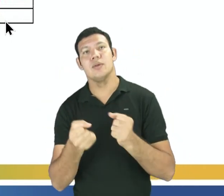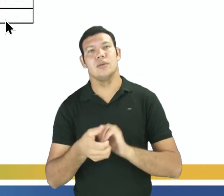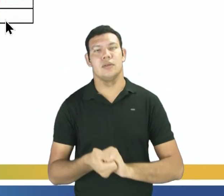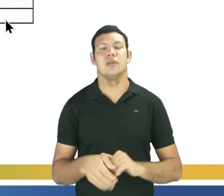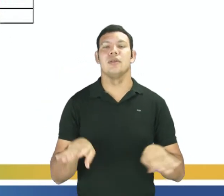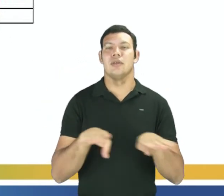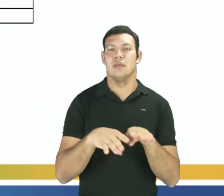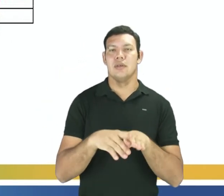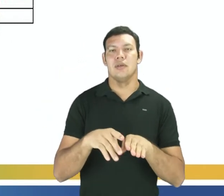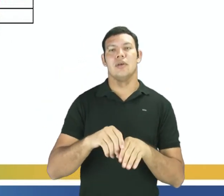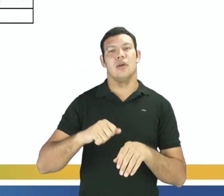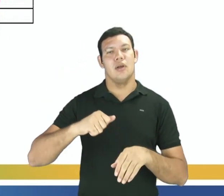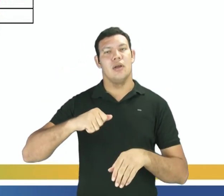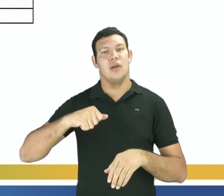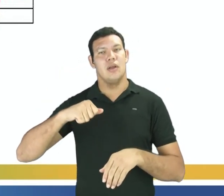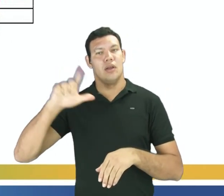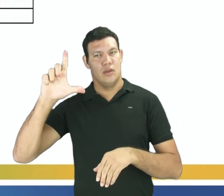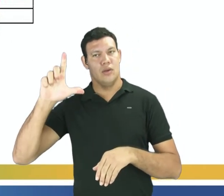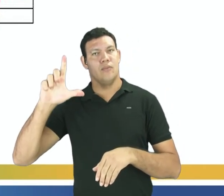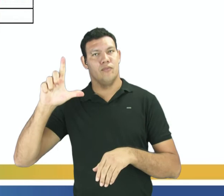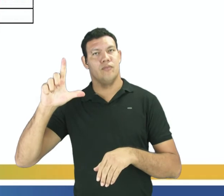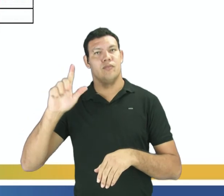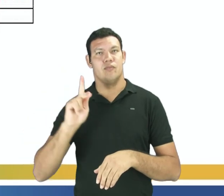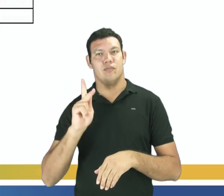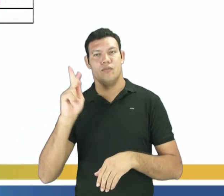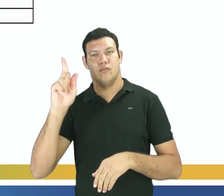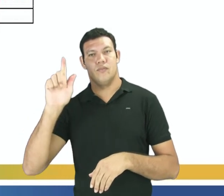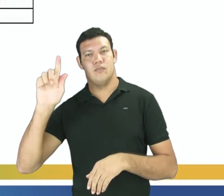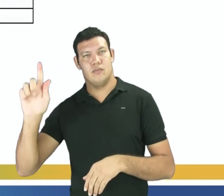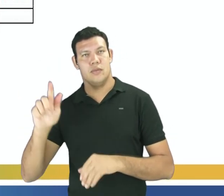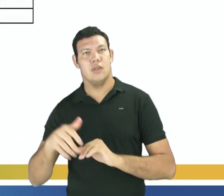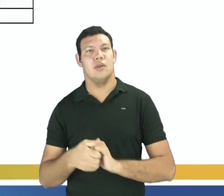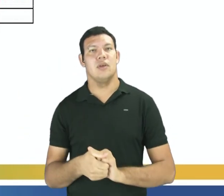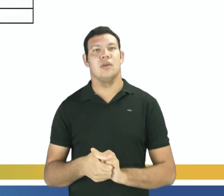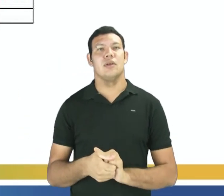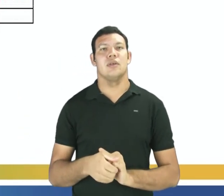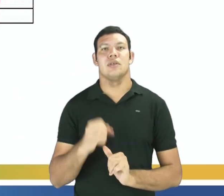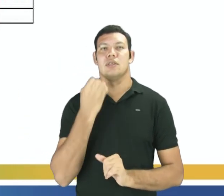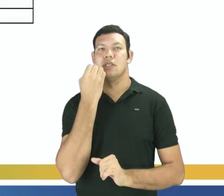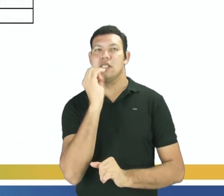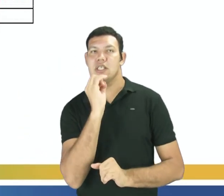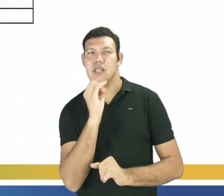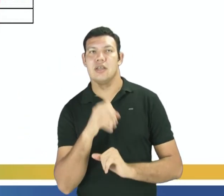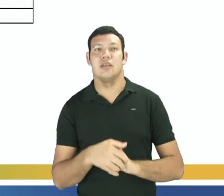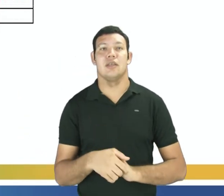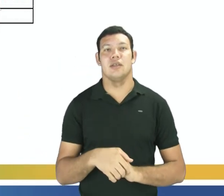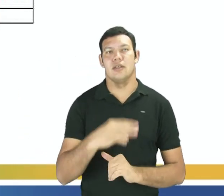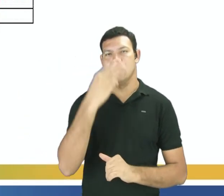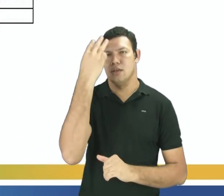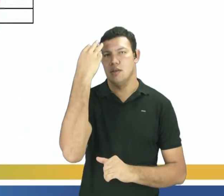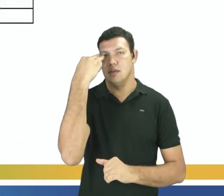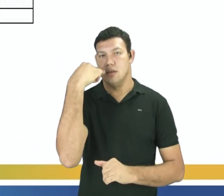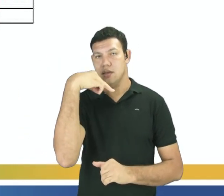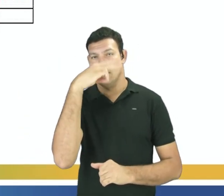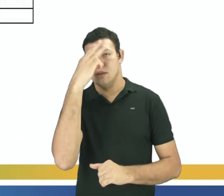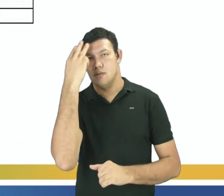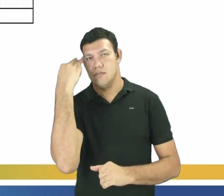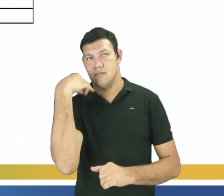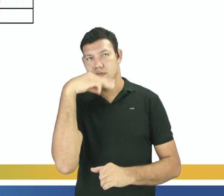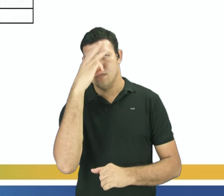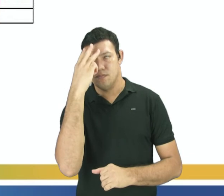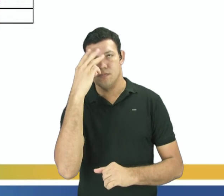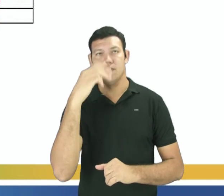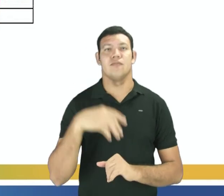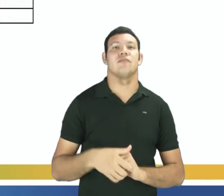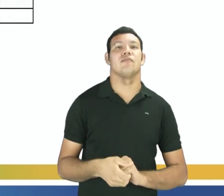aumentar a quantidade de quilos. Horas por dia. Trabalhando 3 horas por dia, a gente tem aí 120 quilos. E